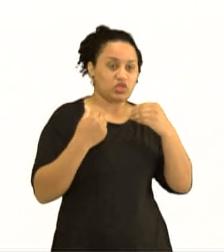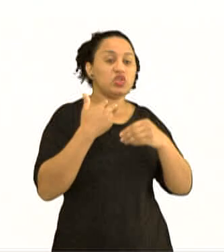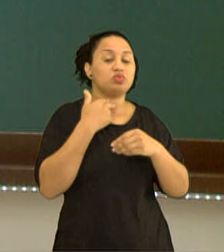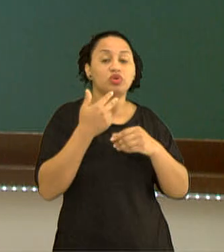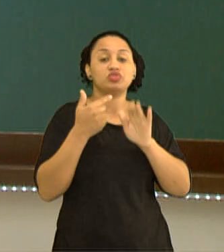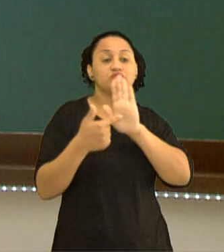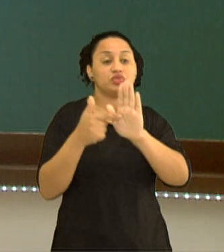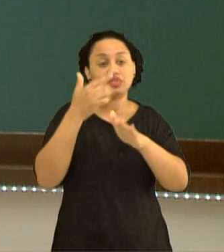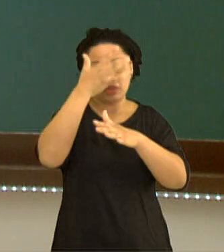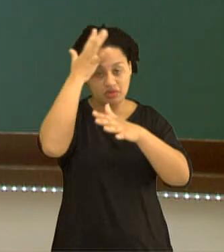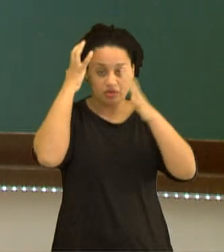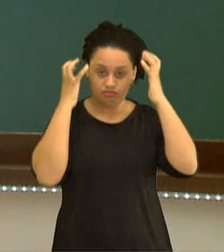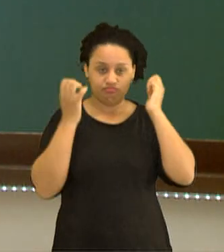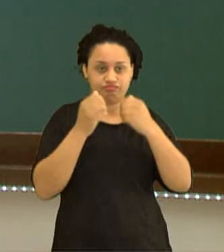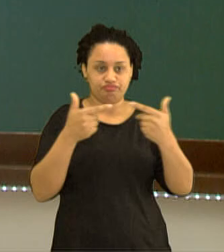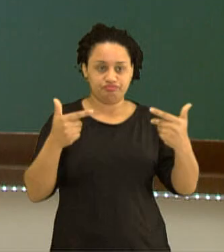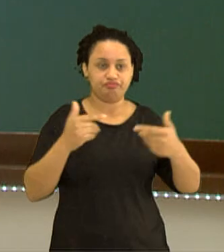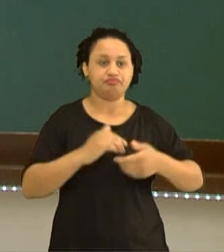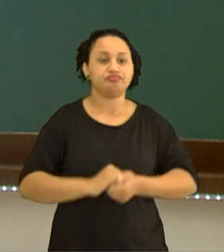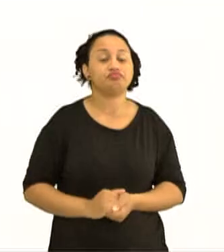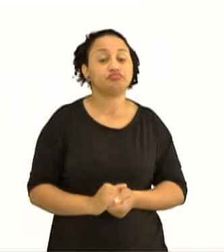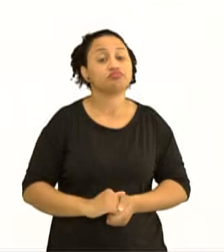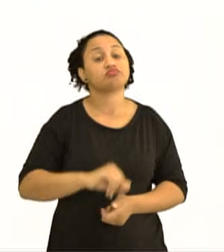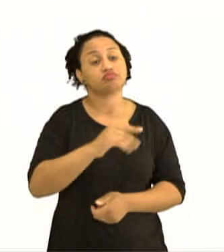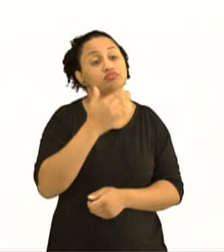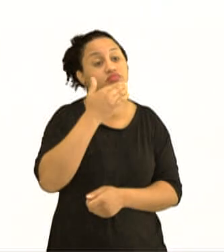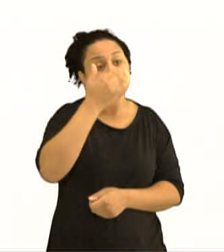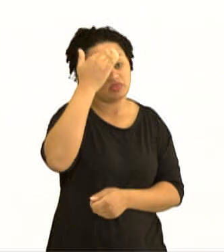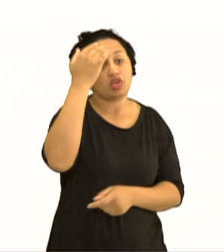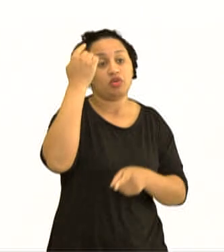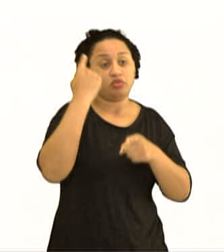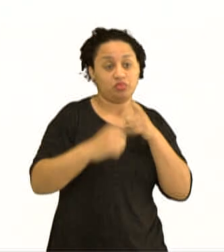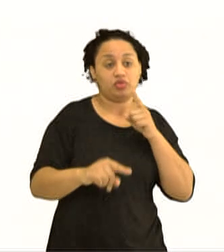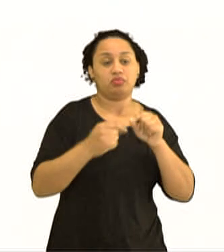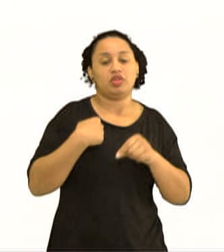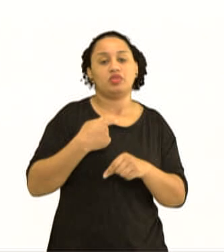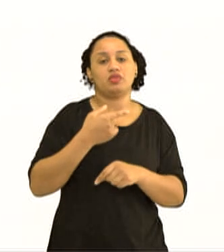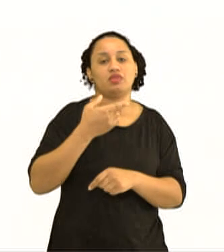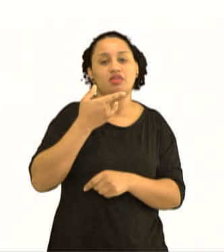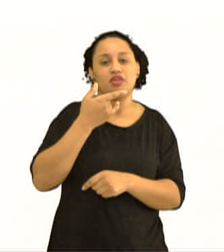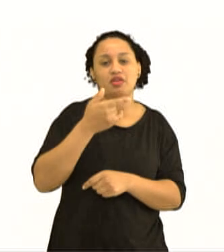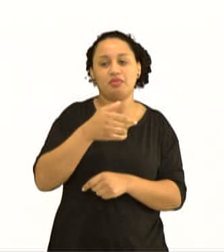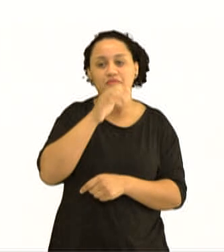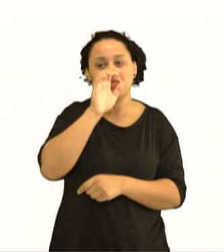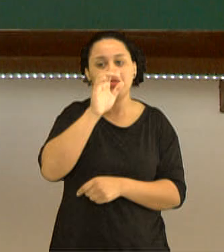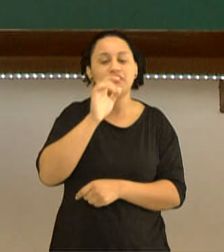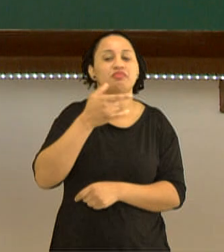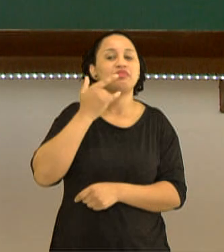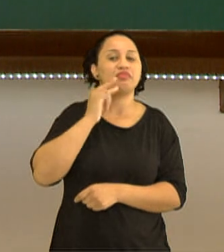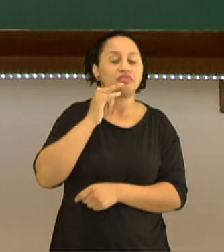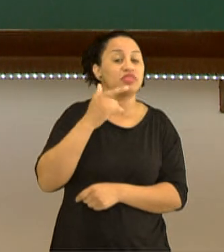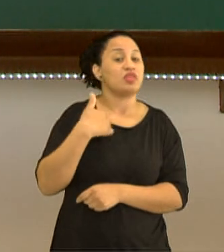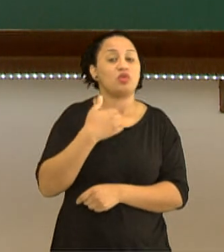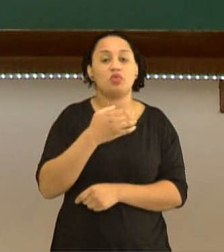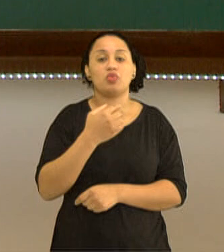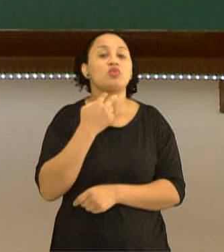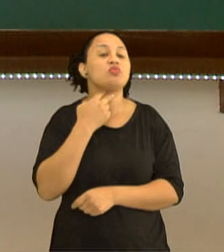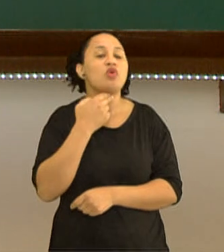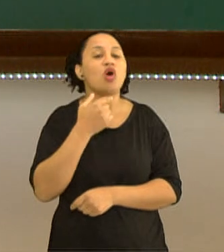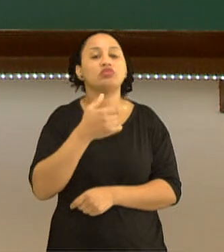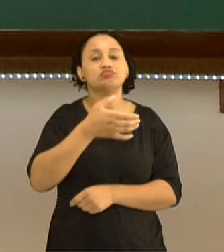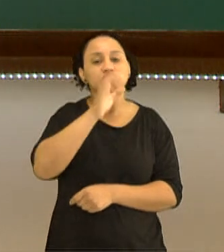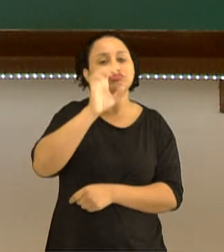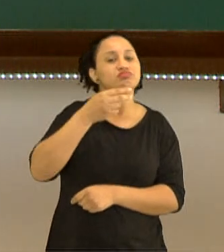cabelo. No islamismo, são proibidos bebidas alcoólicas, então os muçulmanos não podem tomar